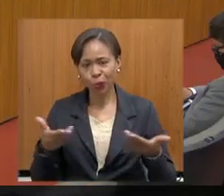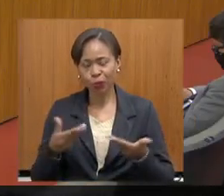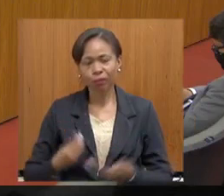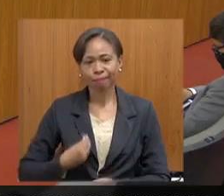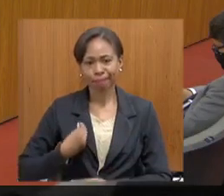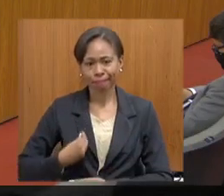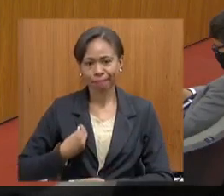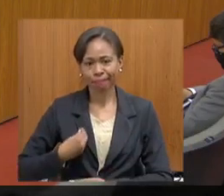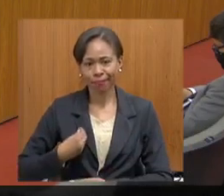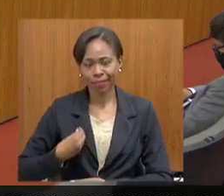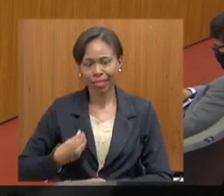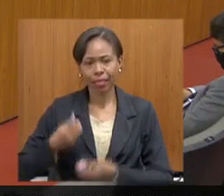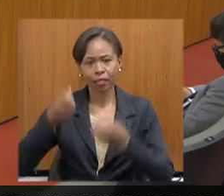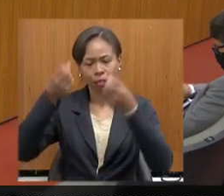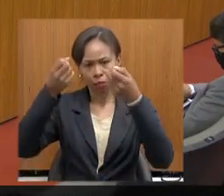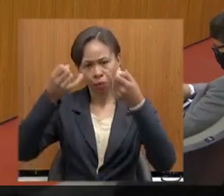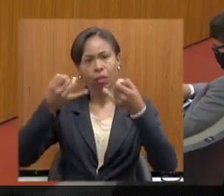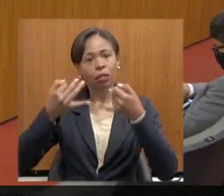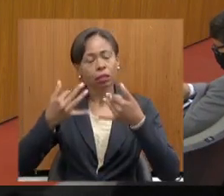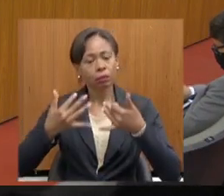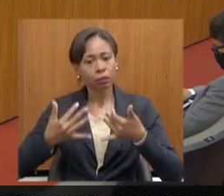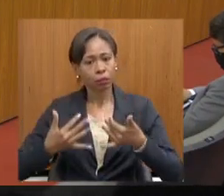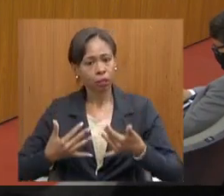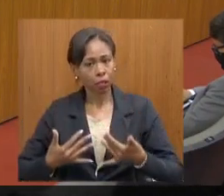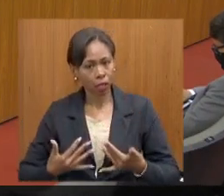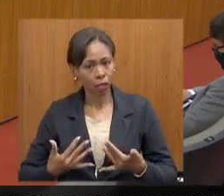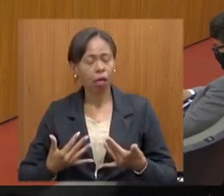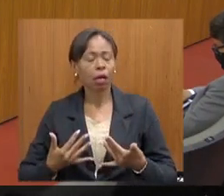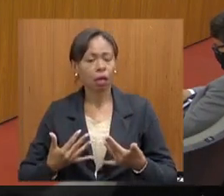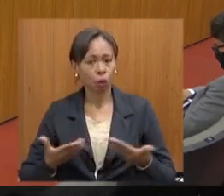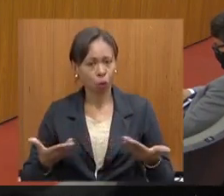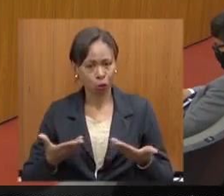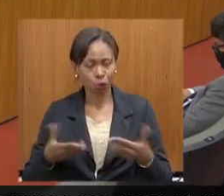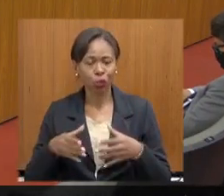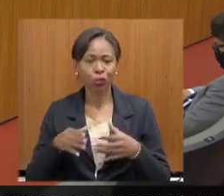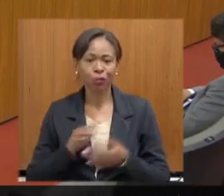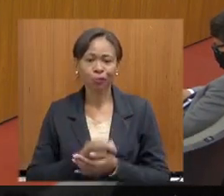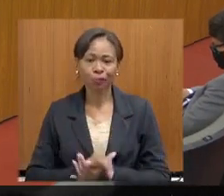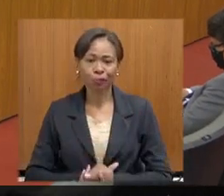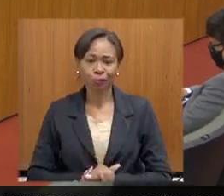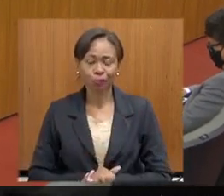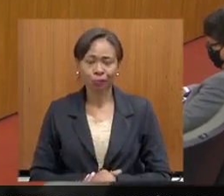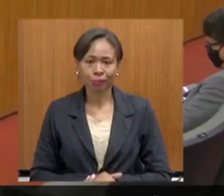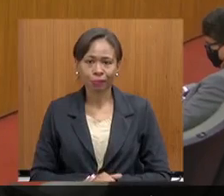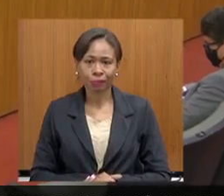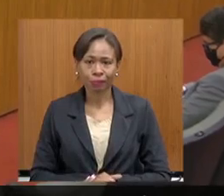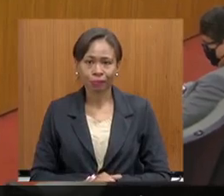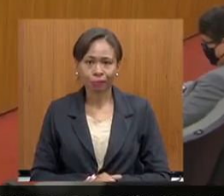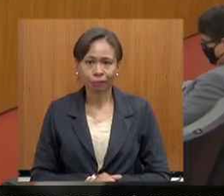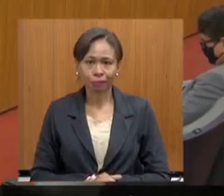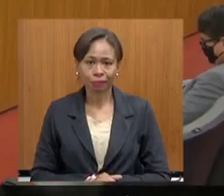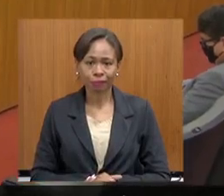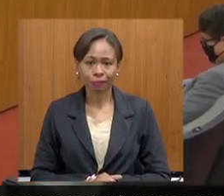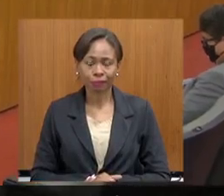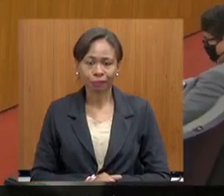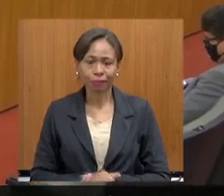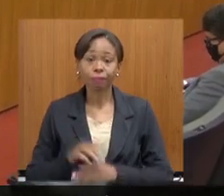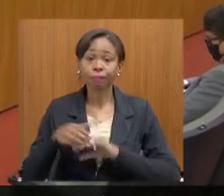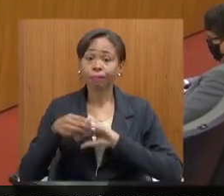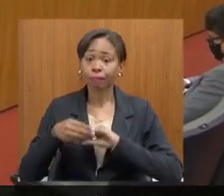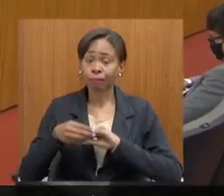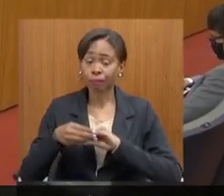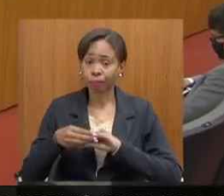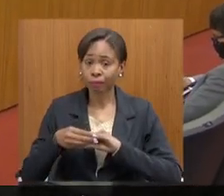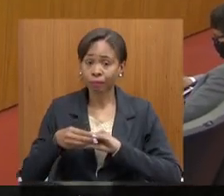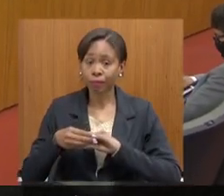aqui presente prestando aqui esclarecimentos a esta comissão Olá quero saudar também o